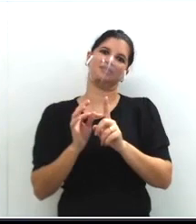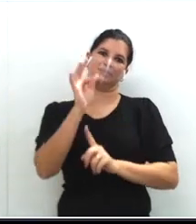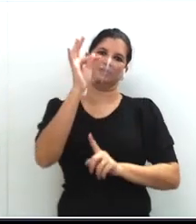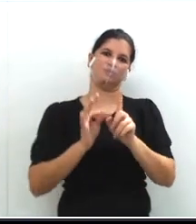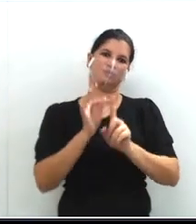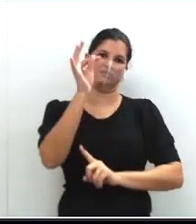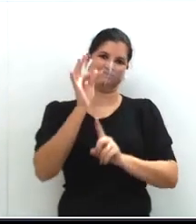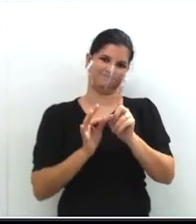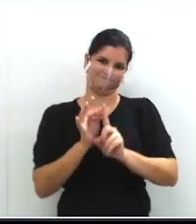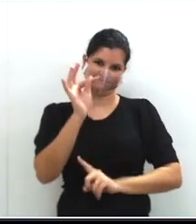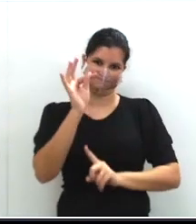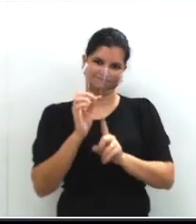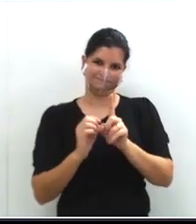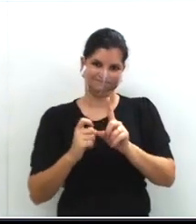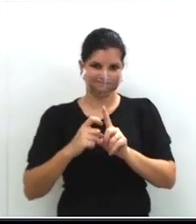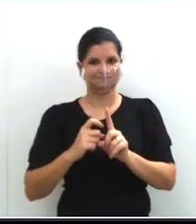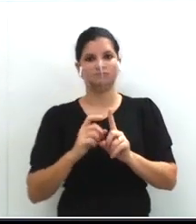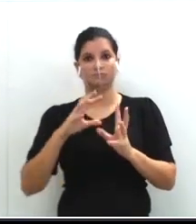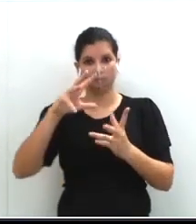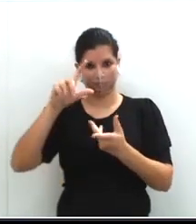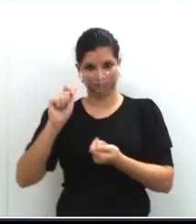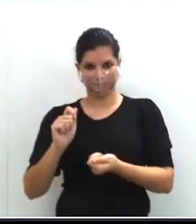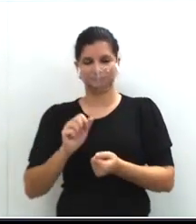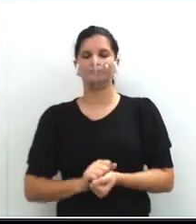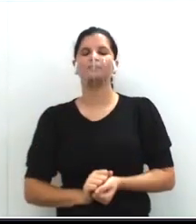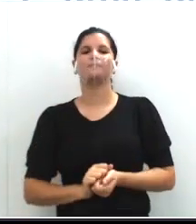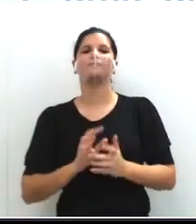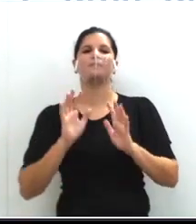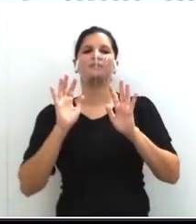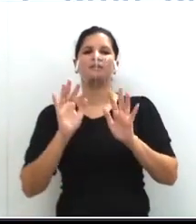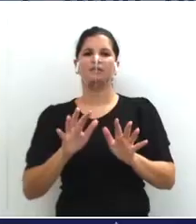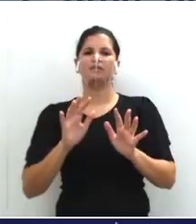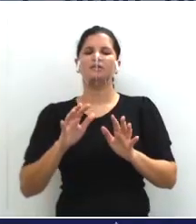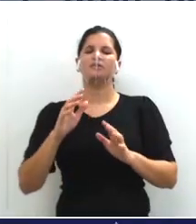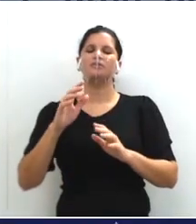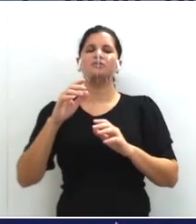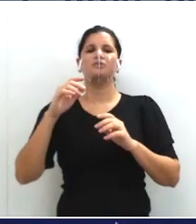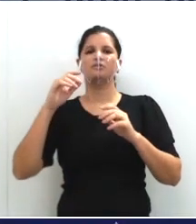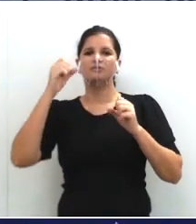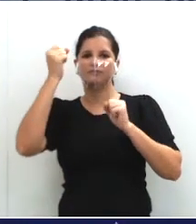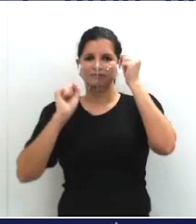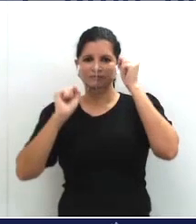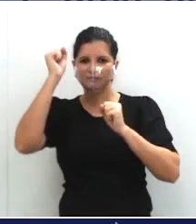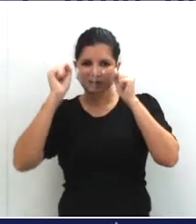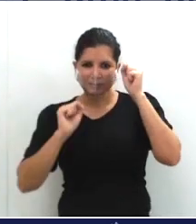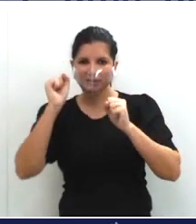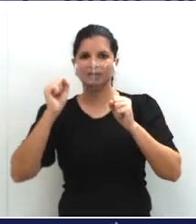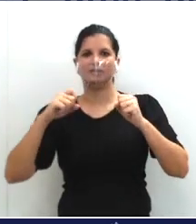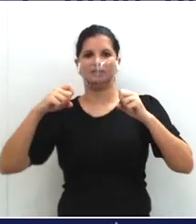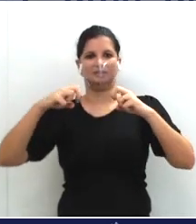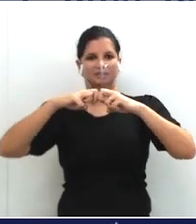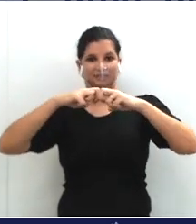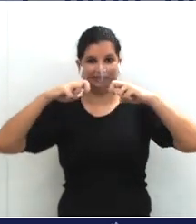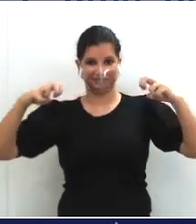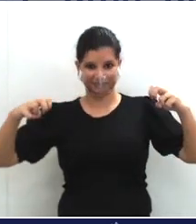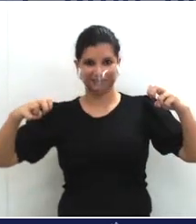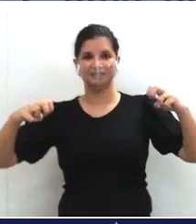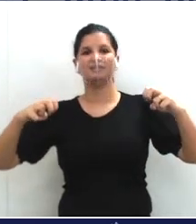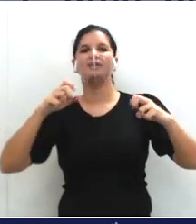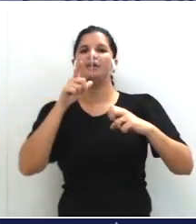a temperatura média global. Então, quando se fala da usina hidrelétrica, através aí de estudos que